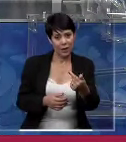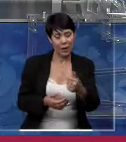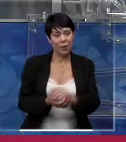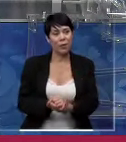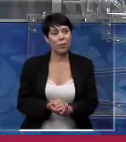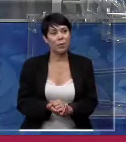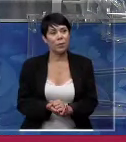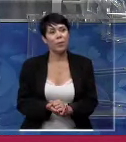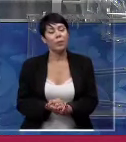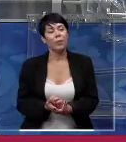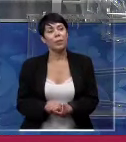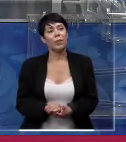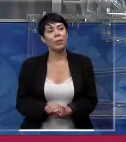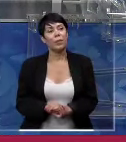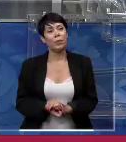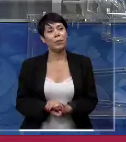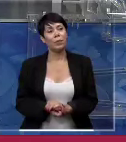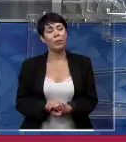37.